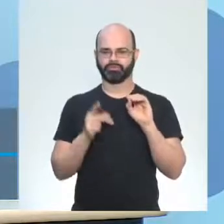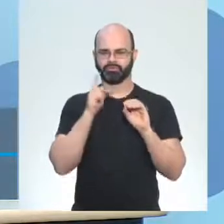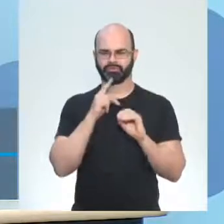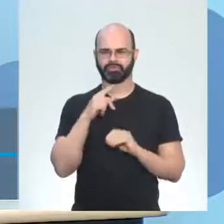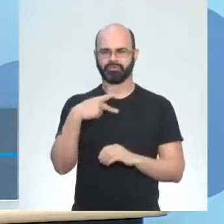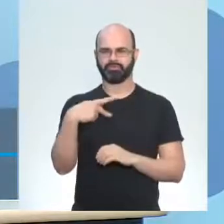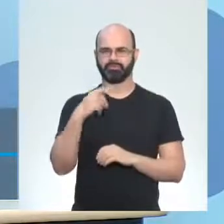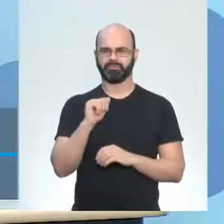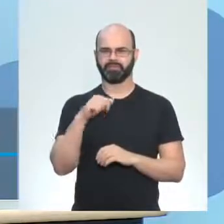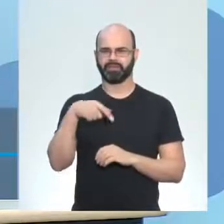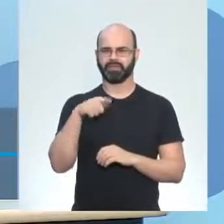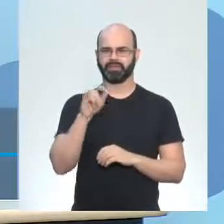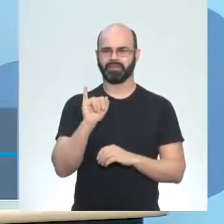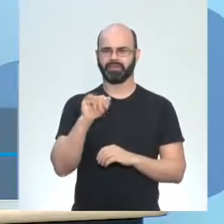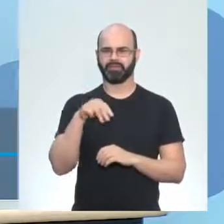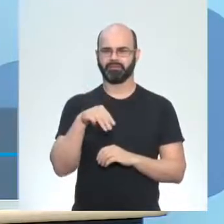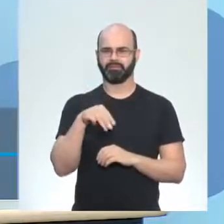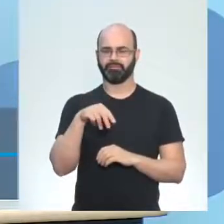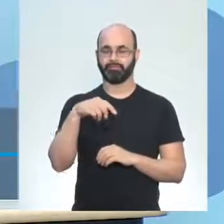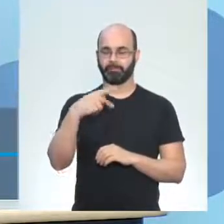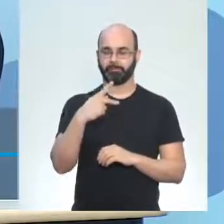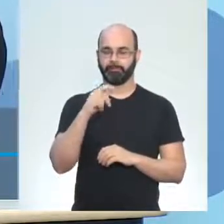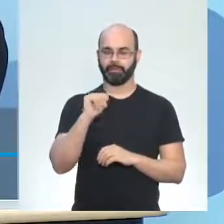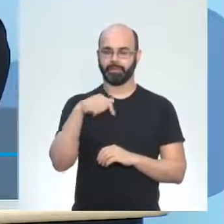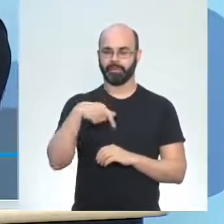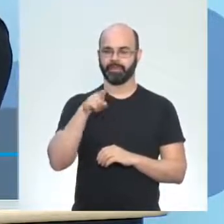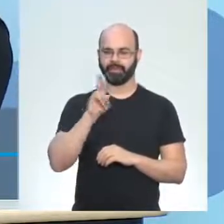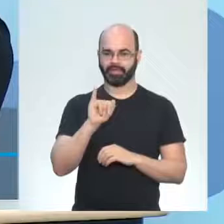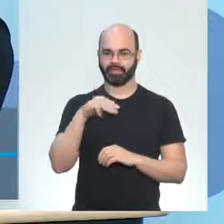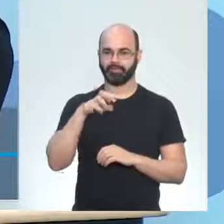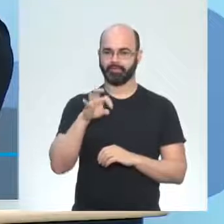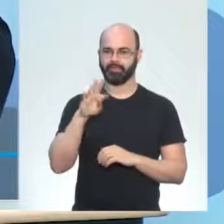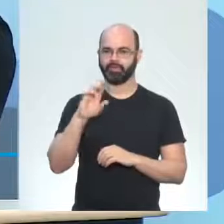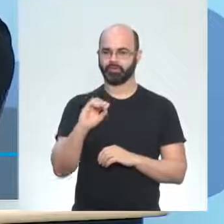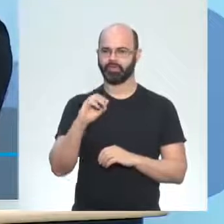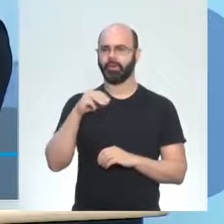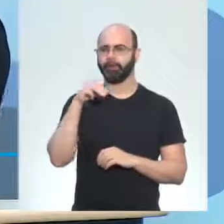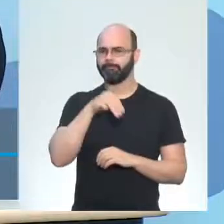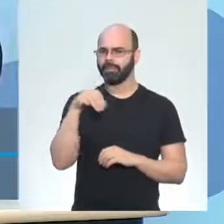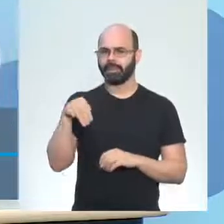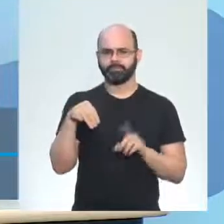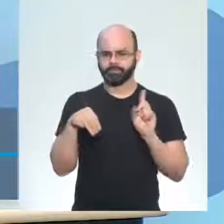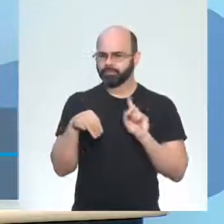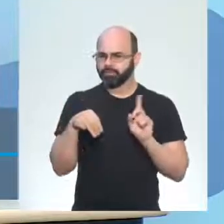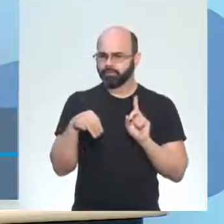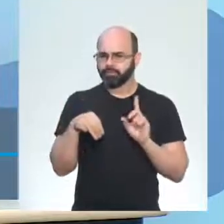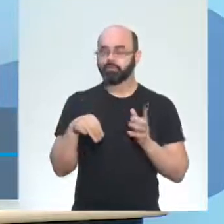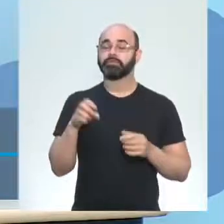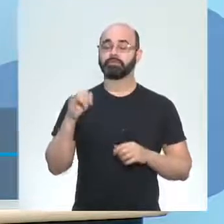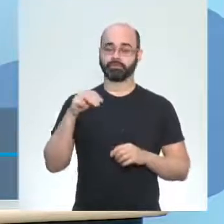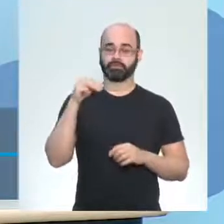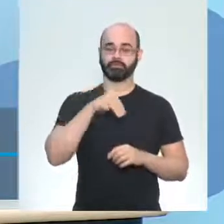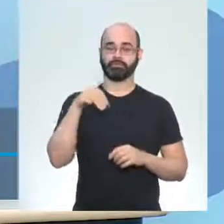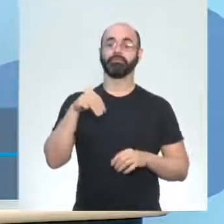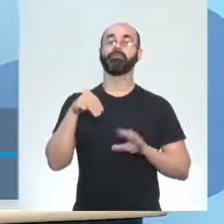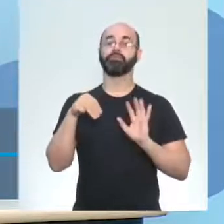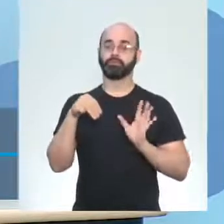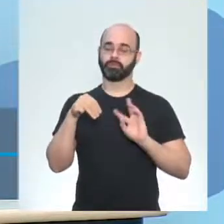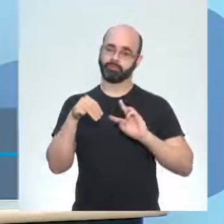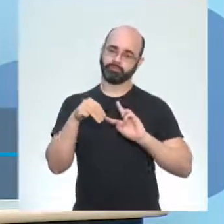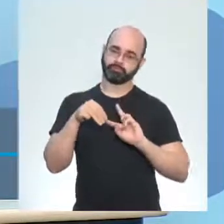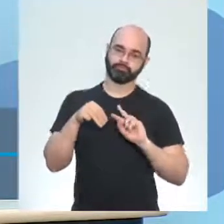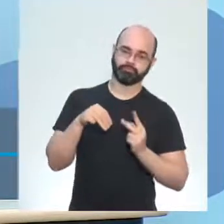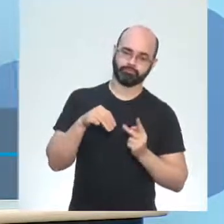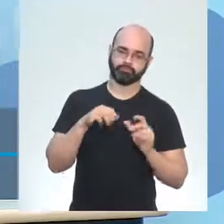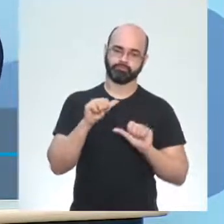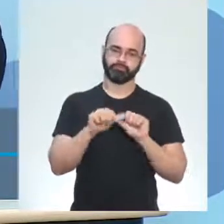paquímetro não é em milímetro. Isso mesmo, é em milímetro. O meu está em milímetro. É, isso. Só que ele já fez a conversão para a gente entender